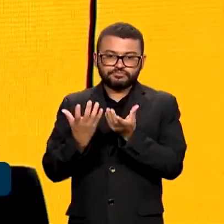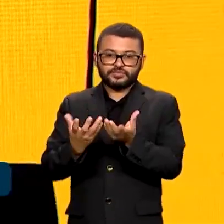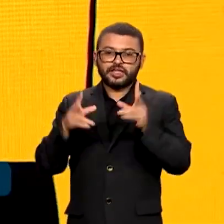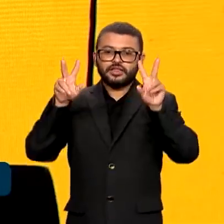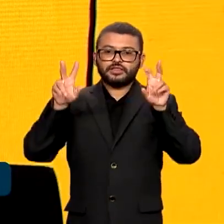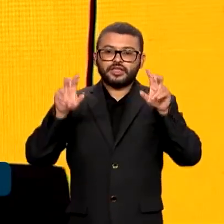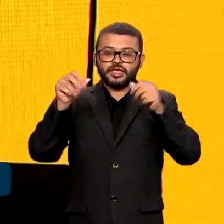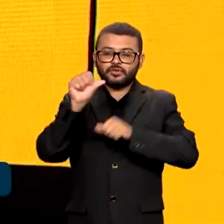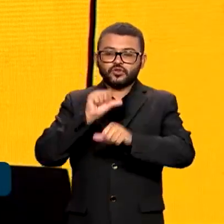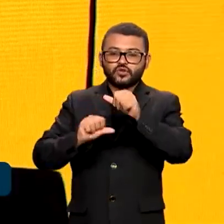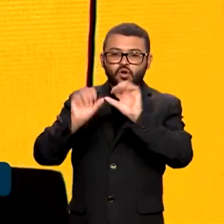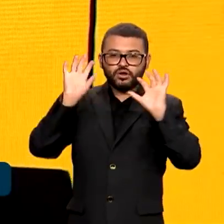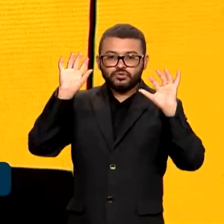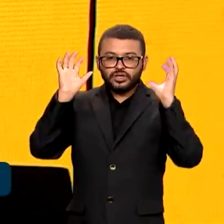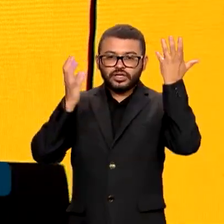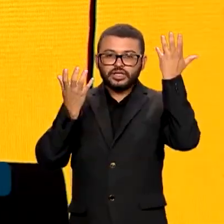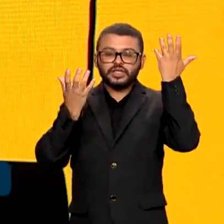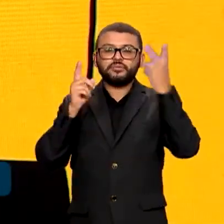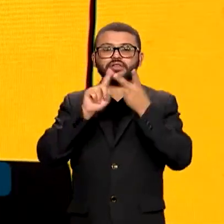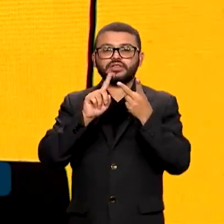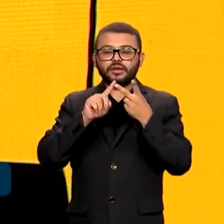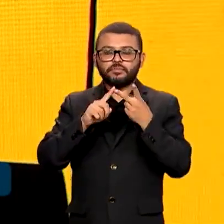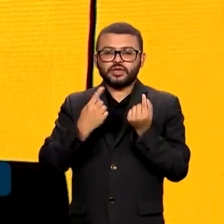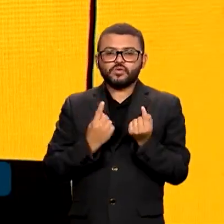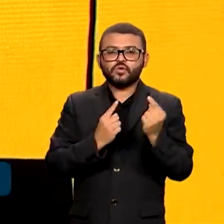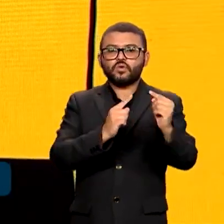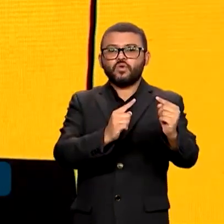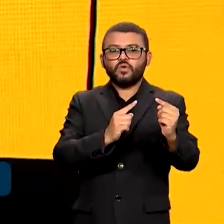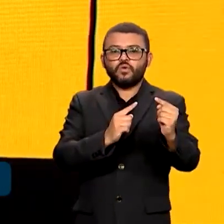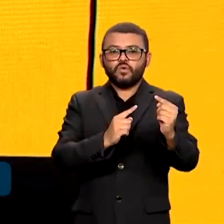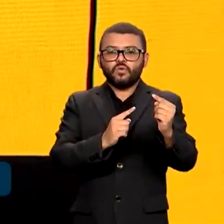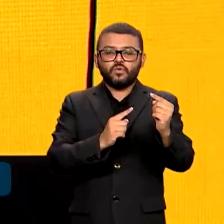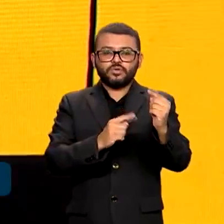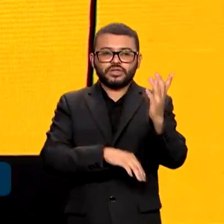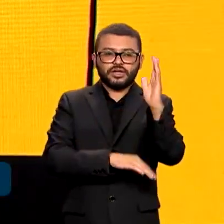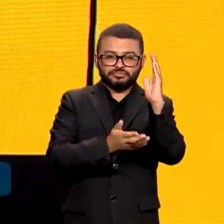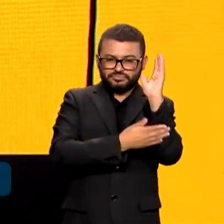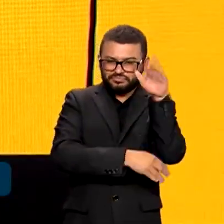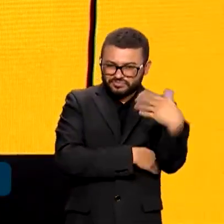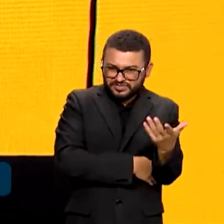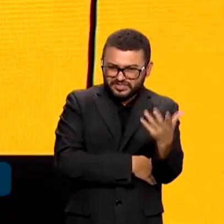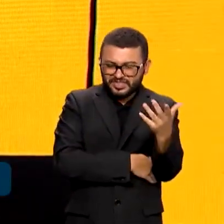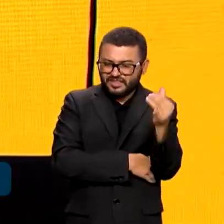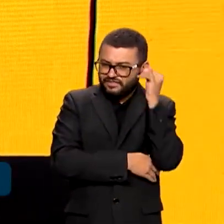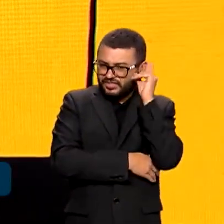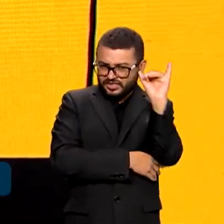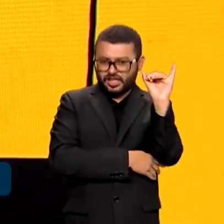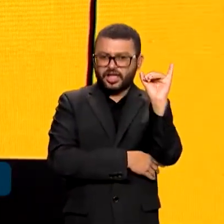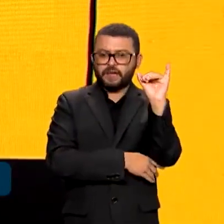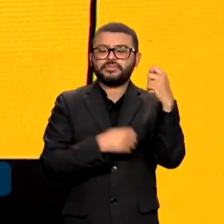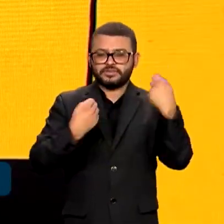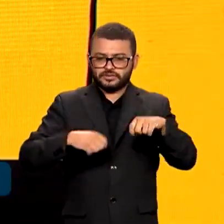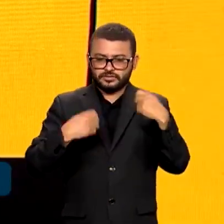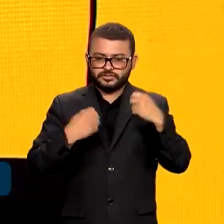como a mudança do clima, como o combate e a prevenção do desmatamento. Aliás,